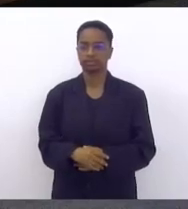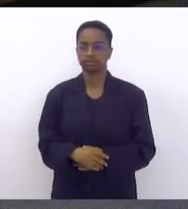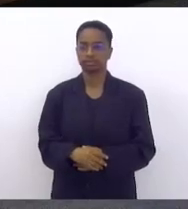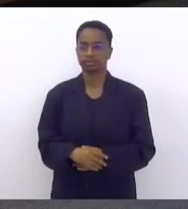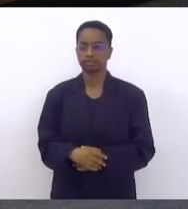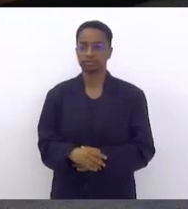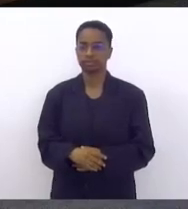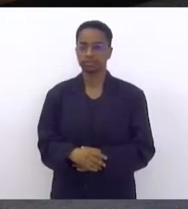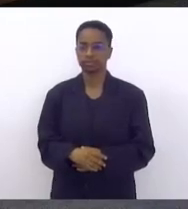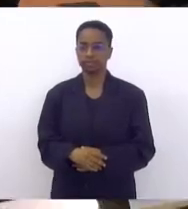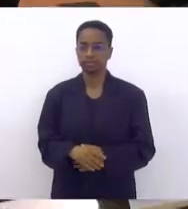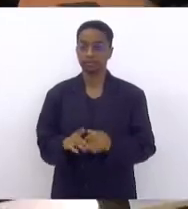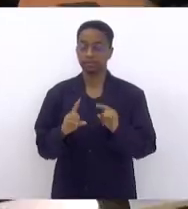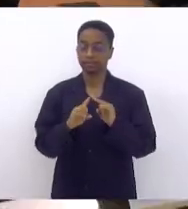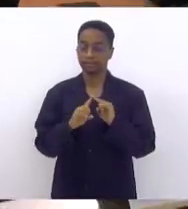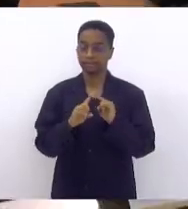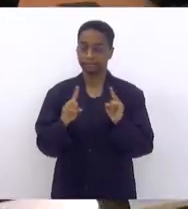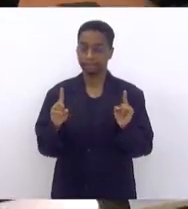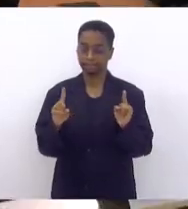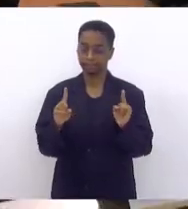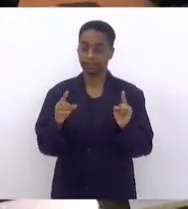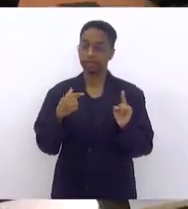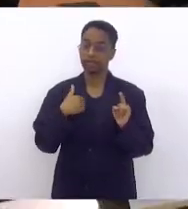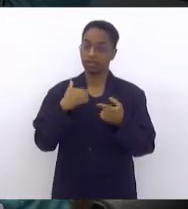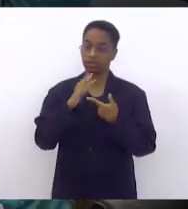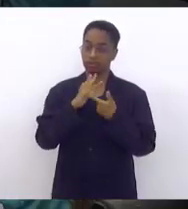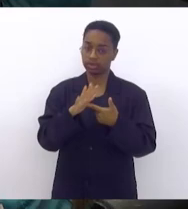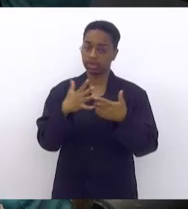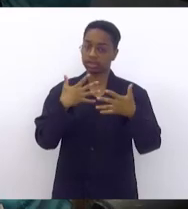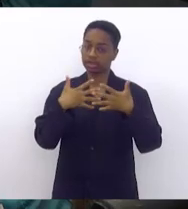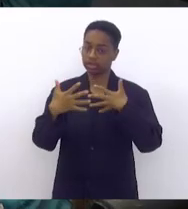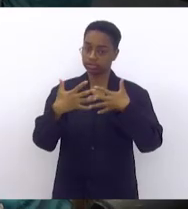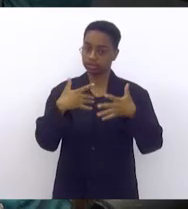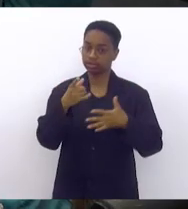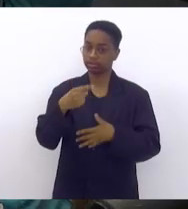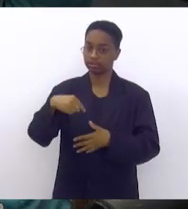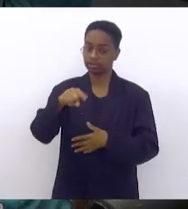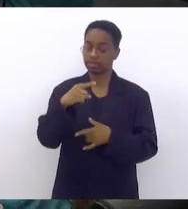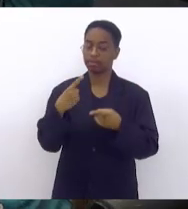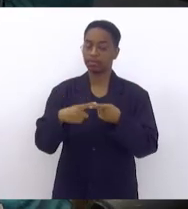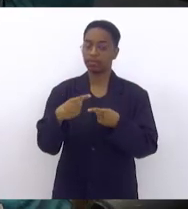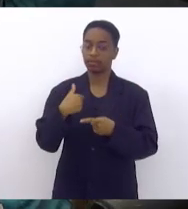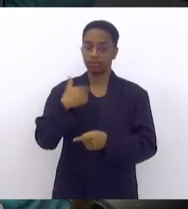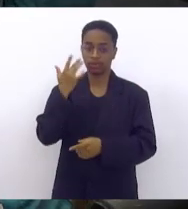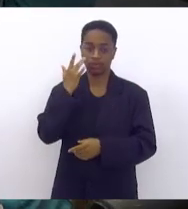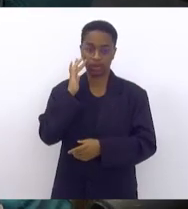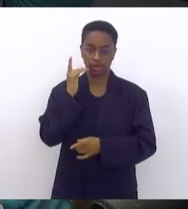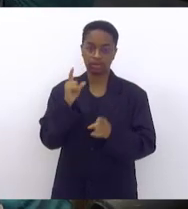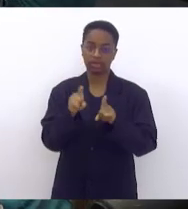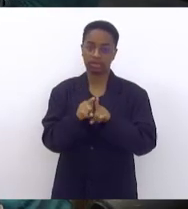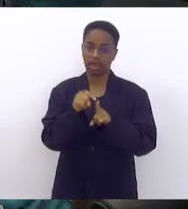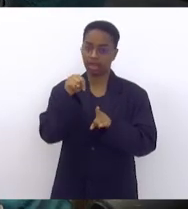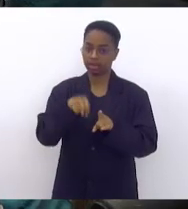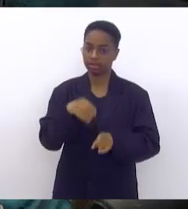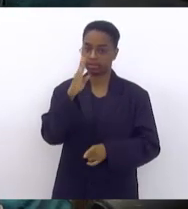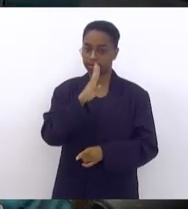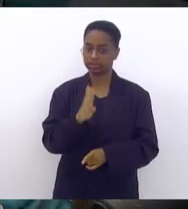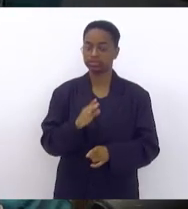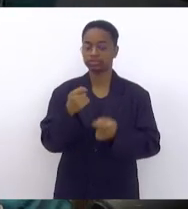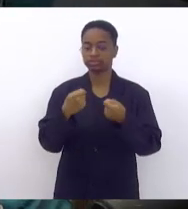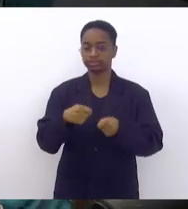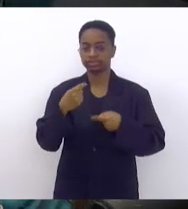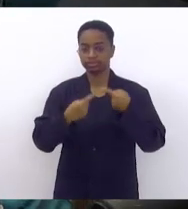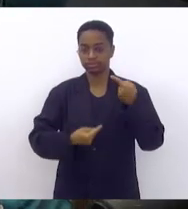Agora, com transparência também, porque isso eu acho que é um negócio que o Brasil precisa discutir também,